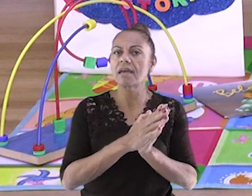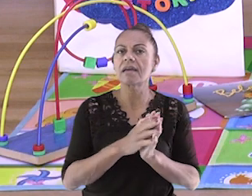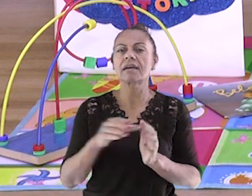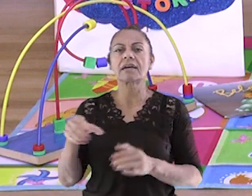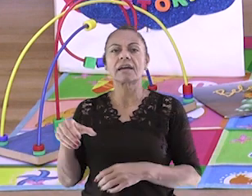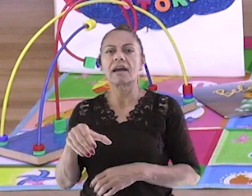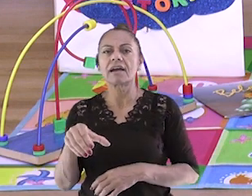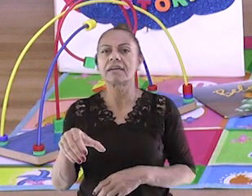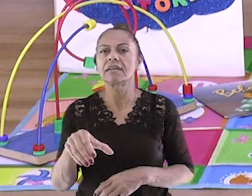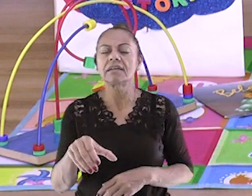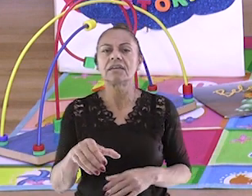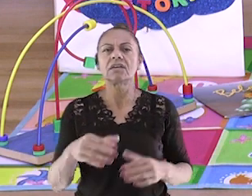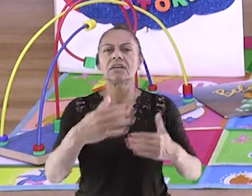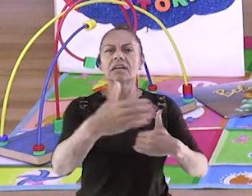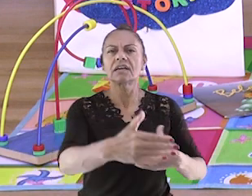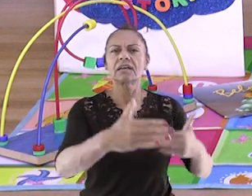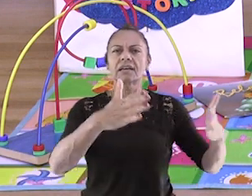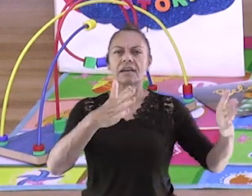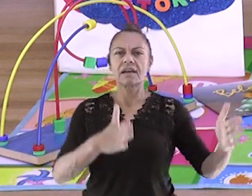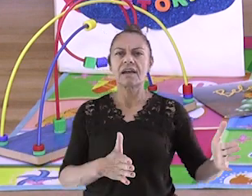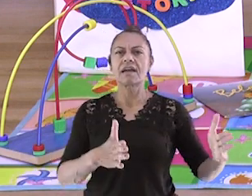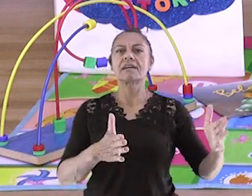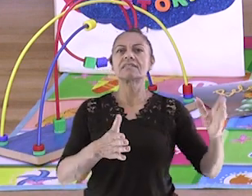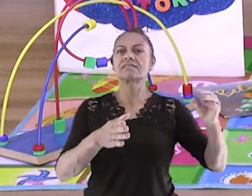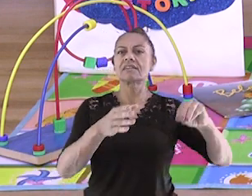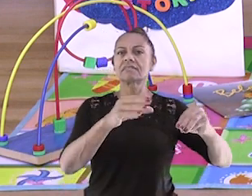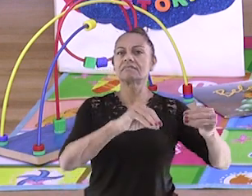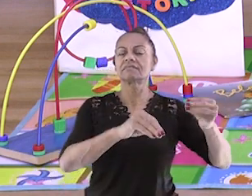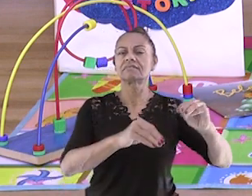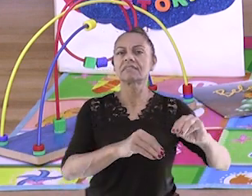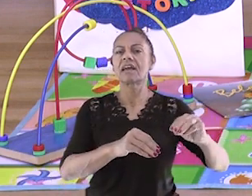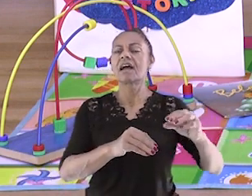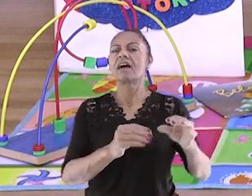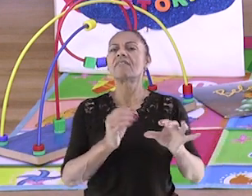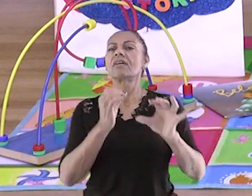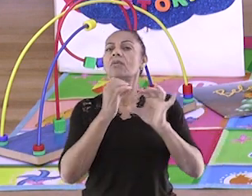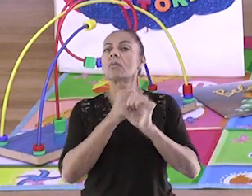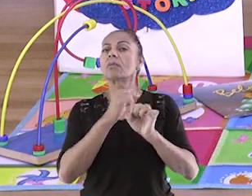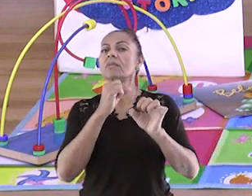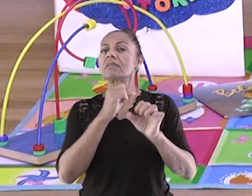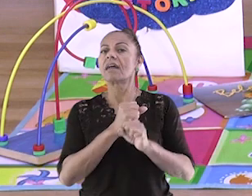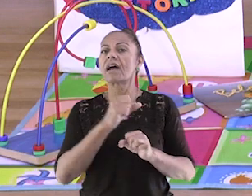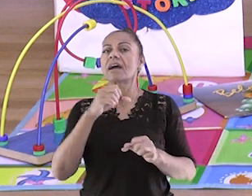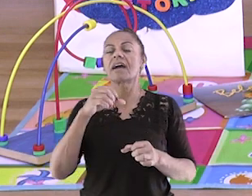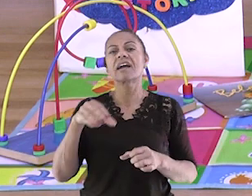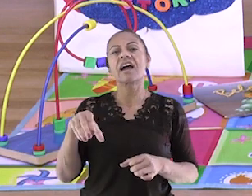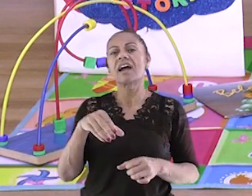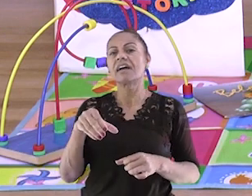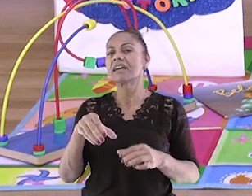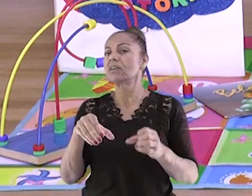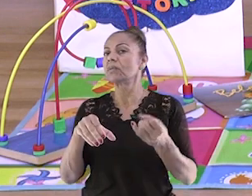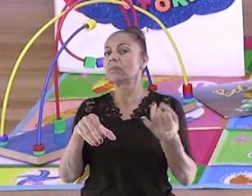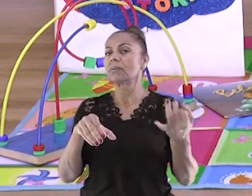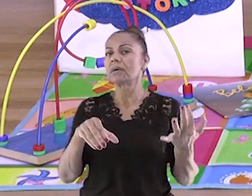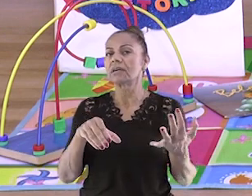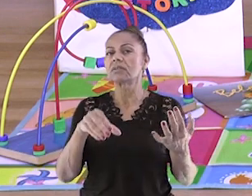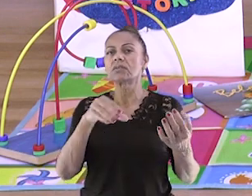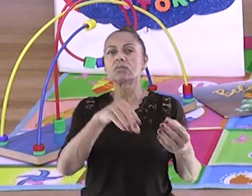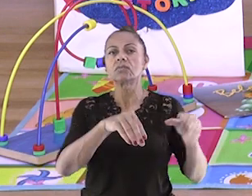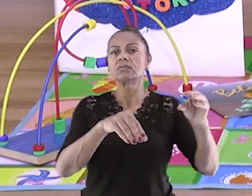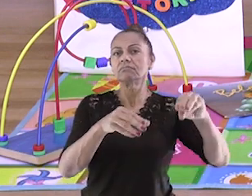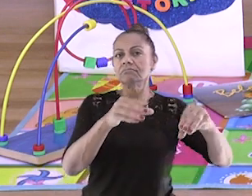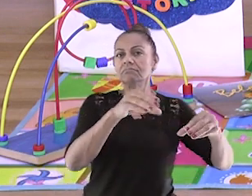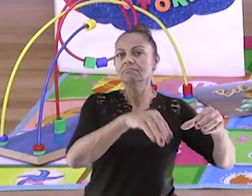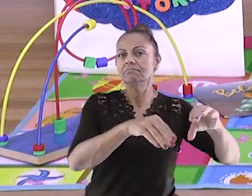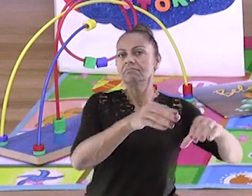uma caixa. Você pode aproveitar até para contar e saber quantos tem. E sabe o que é melhor? Além